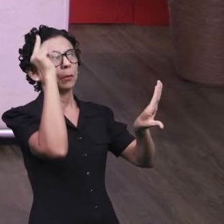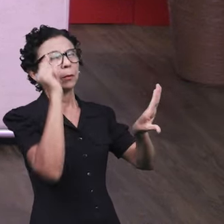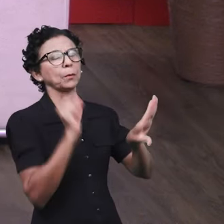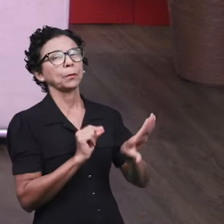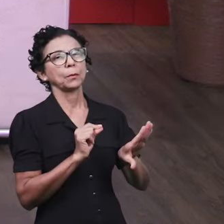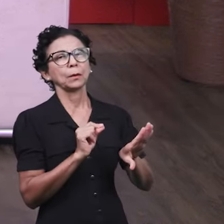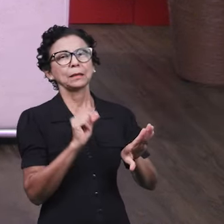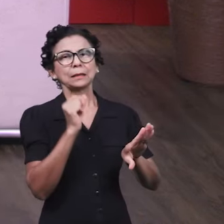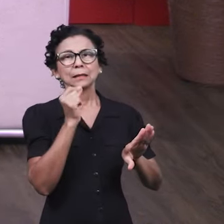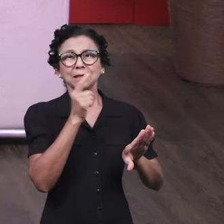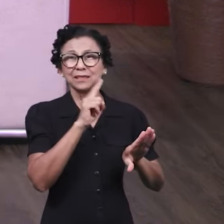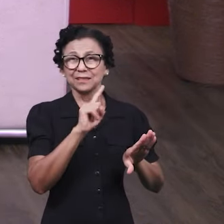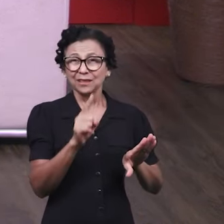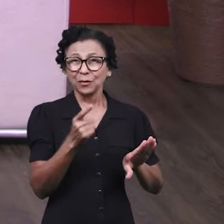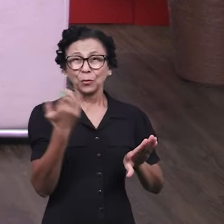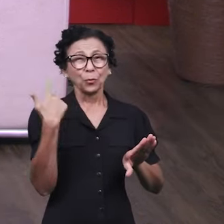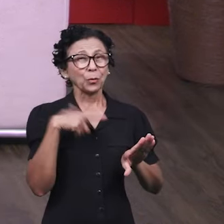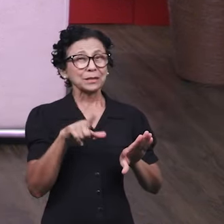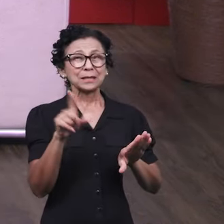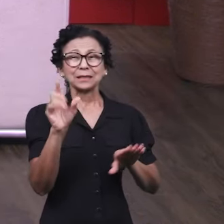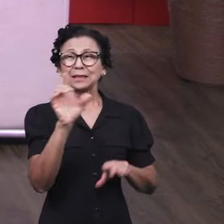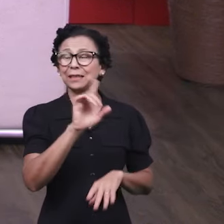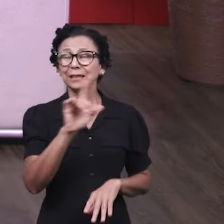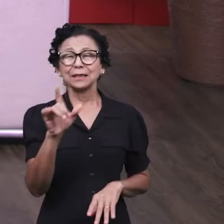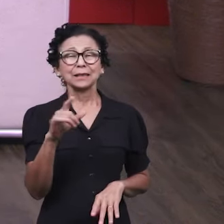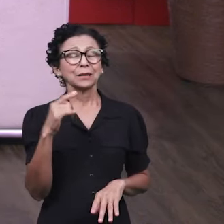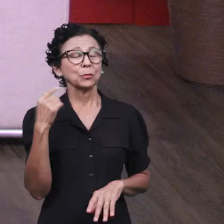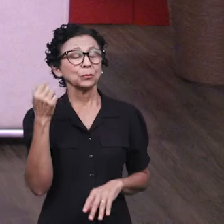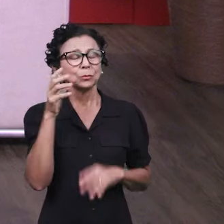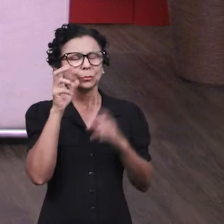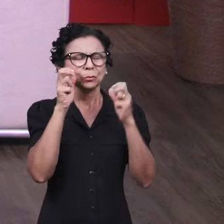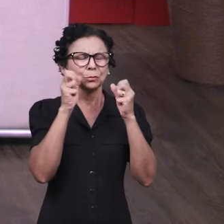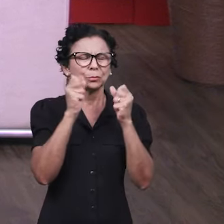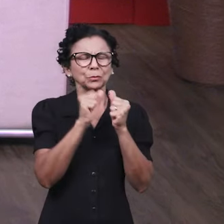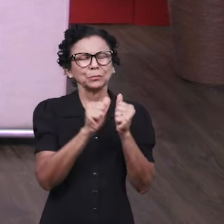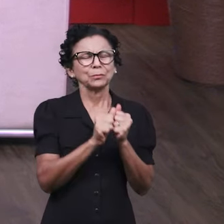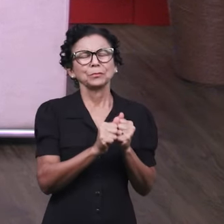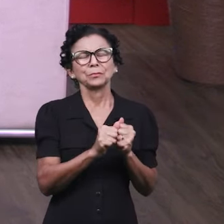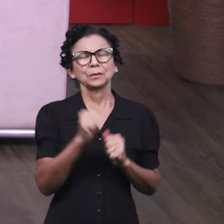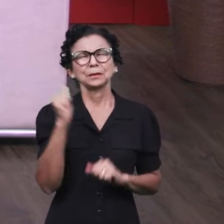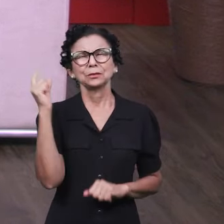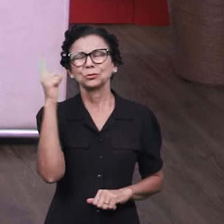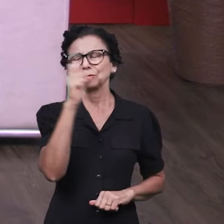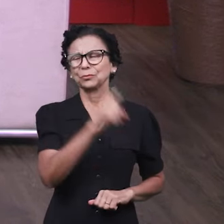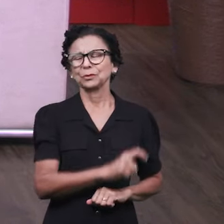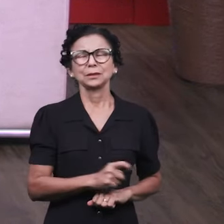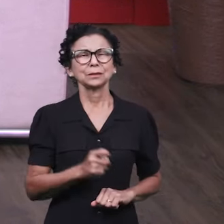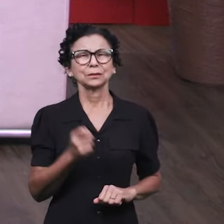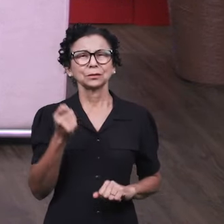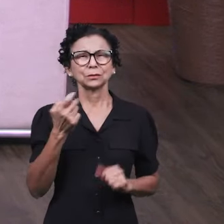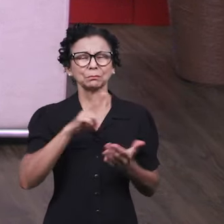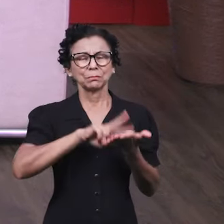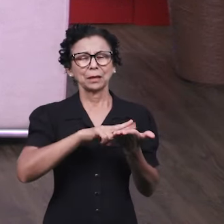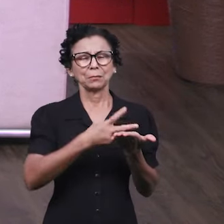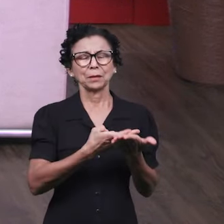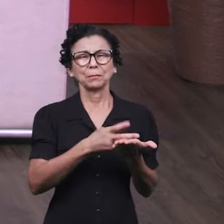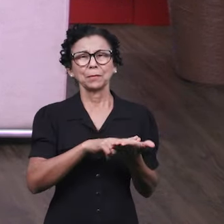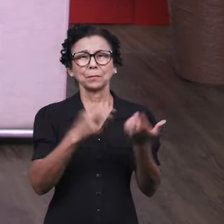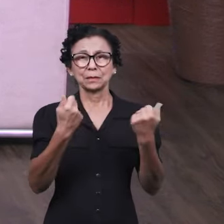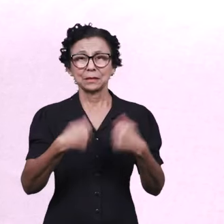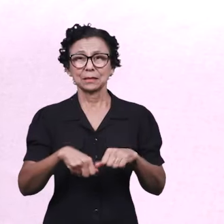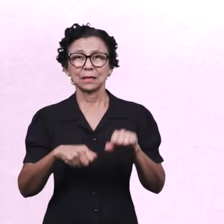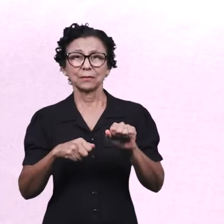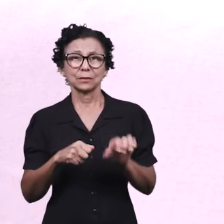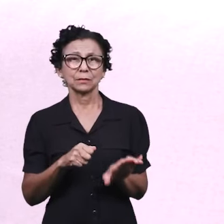tanta dor não era uma dor insuportável mas era uma dor que me incomodava a ponto de eu não conseguir dormir sem elevar as pernas